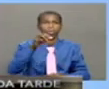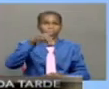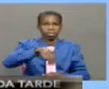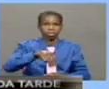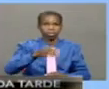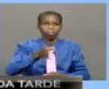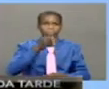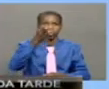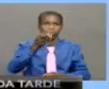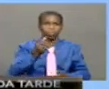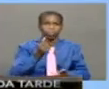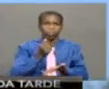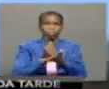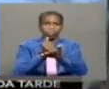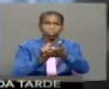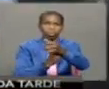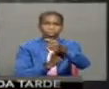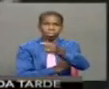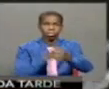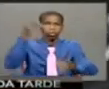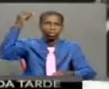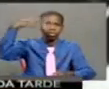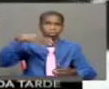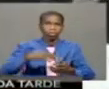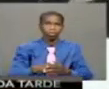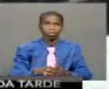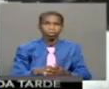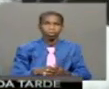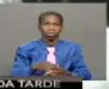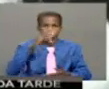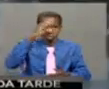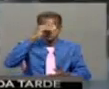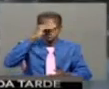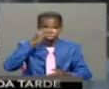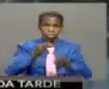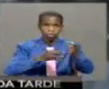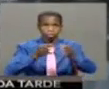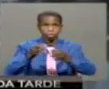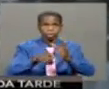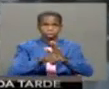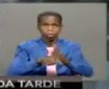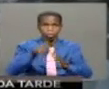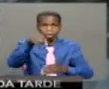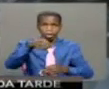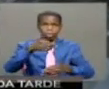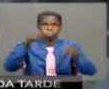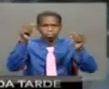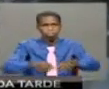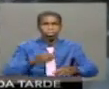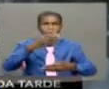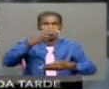zonas circunvizinhas. Metendo aqui um mini hidroelétrico, este